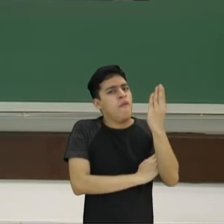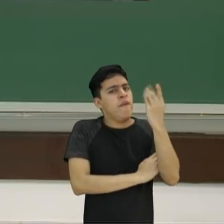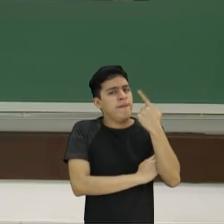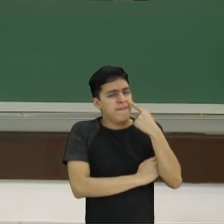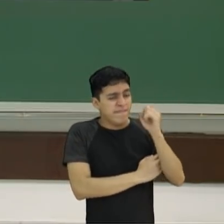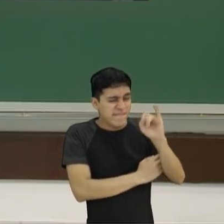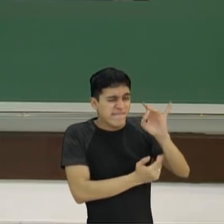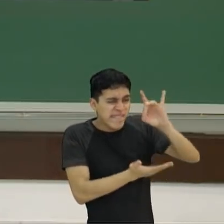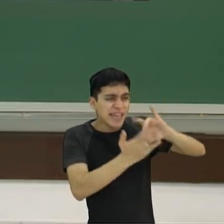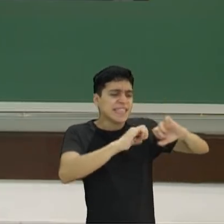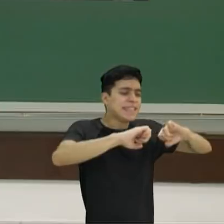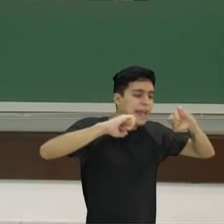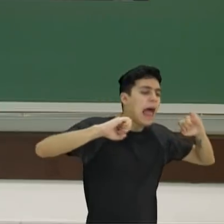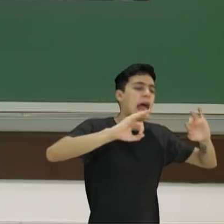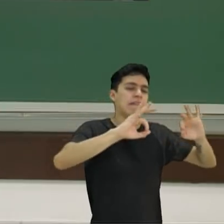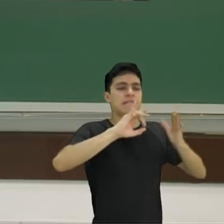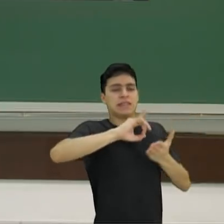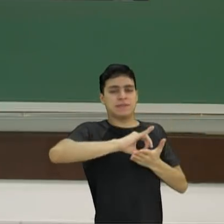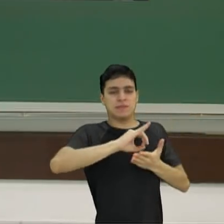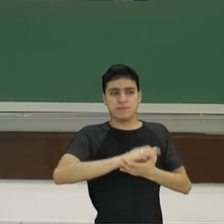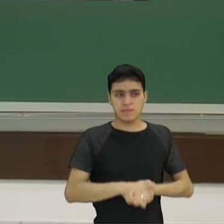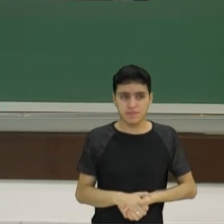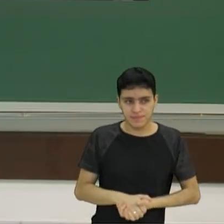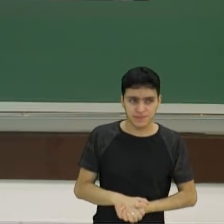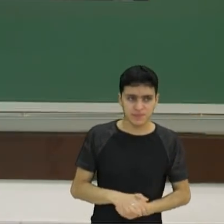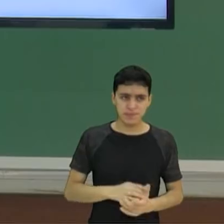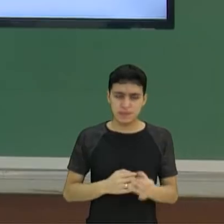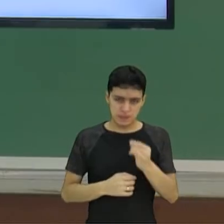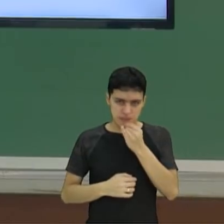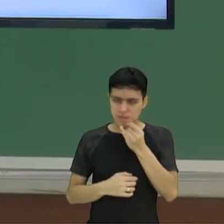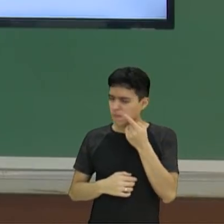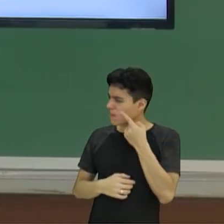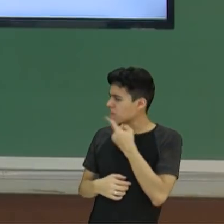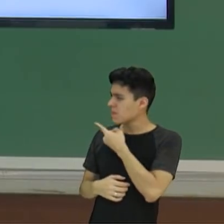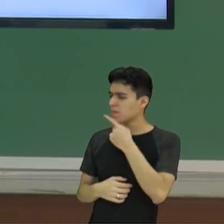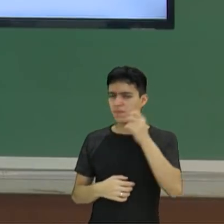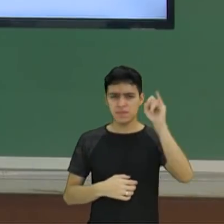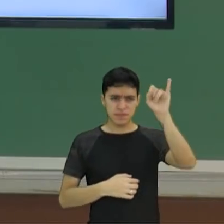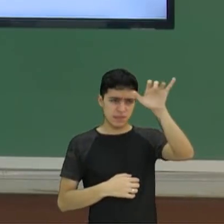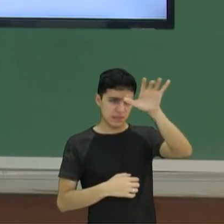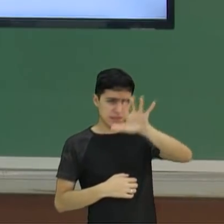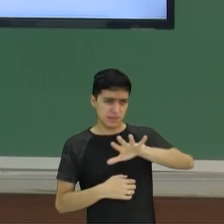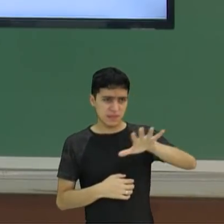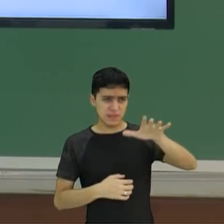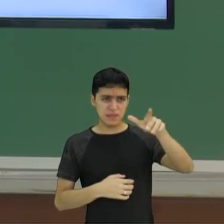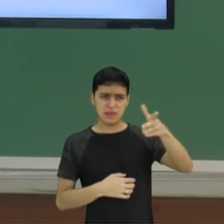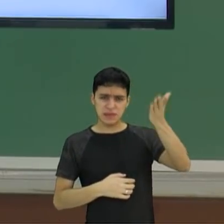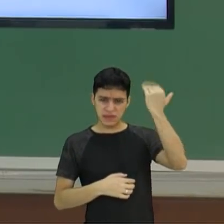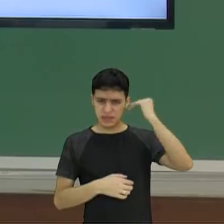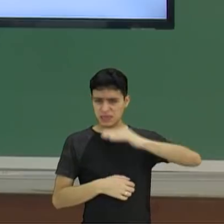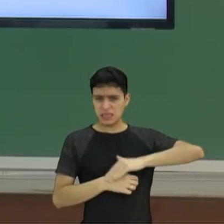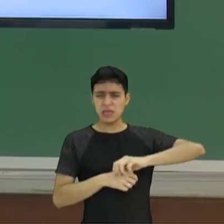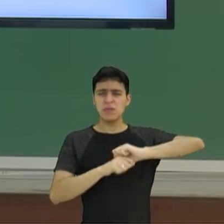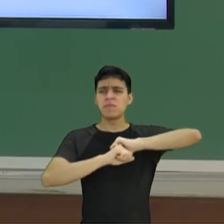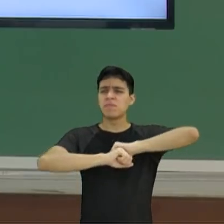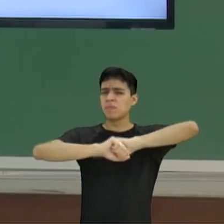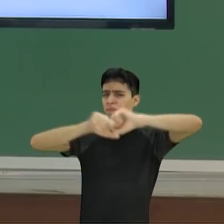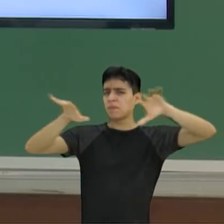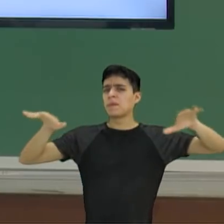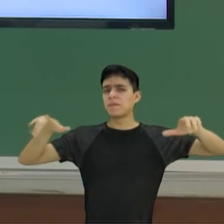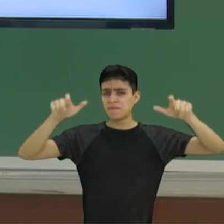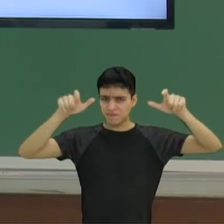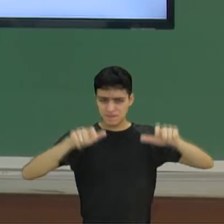verdadeira. Por exemplo, essa imagem aqui. Essa imagem circulou alguns tempos atrás nas